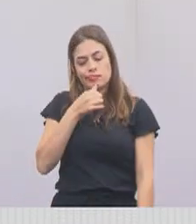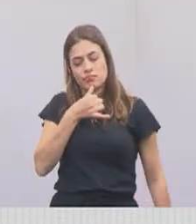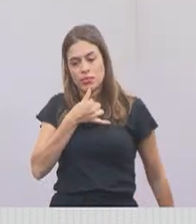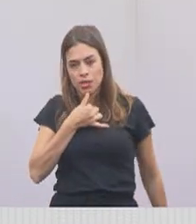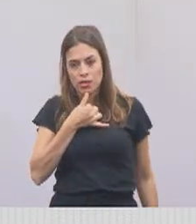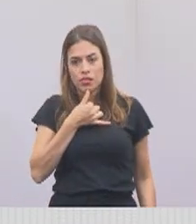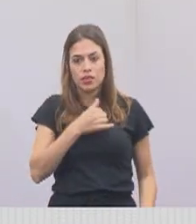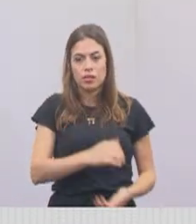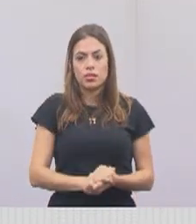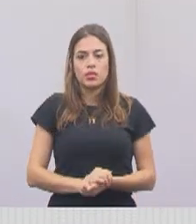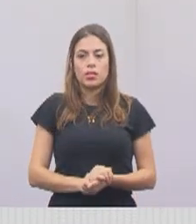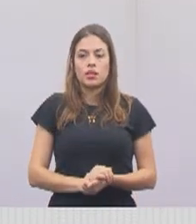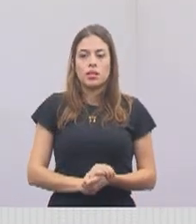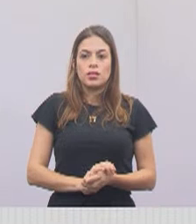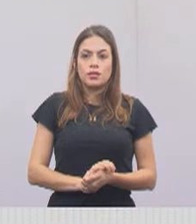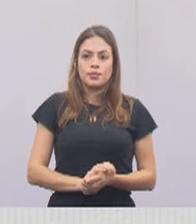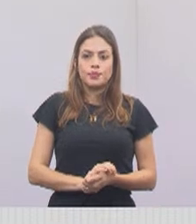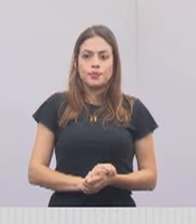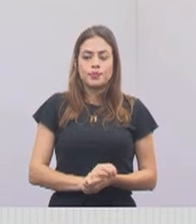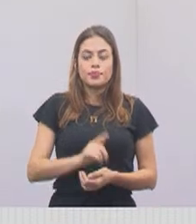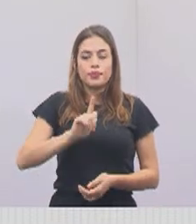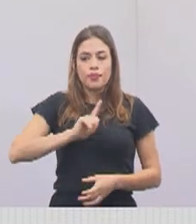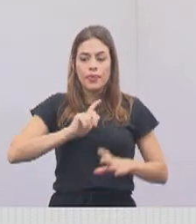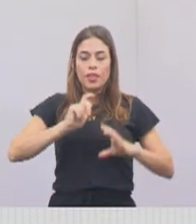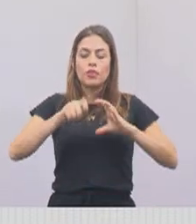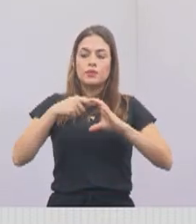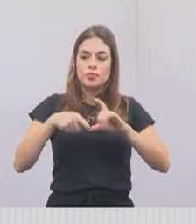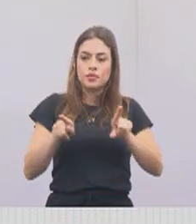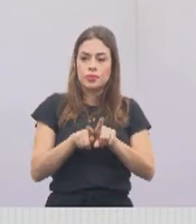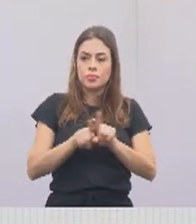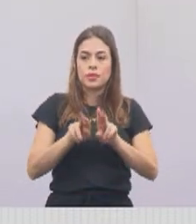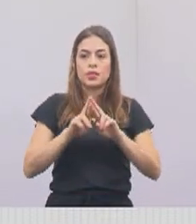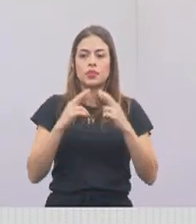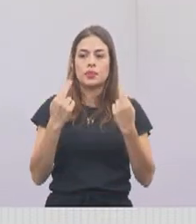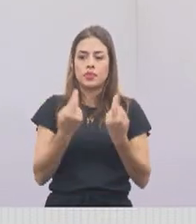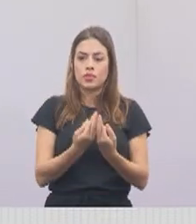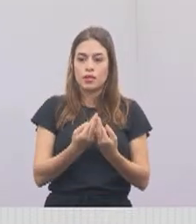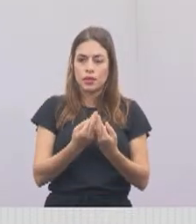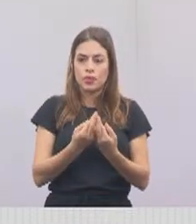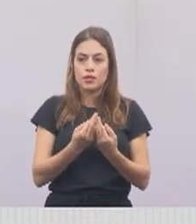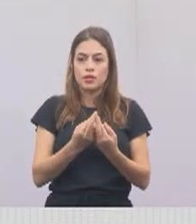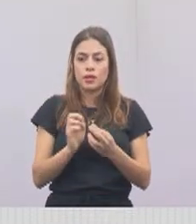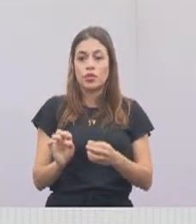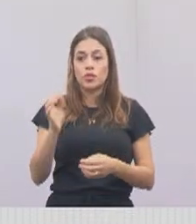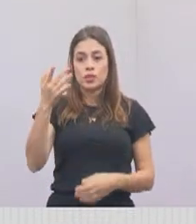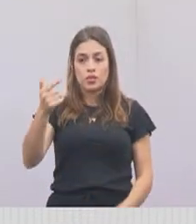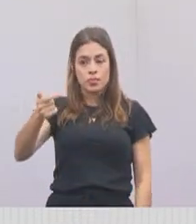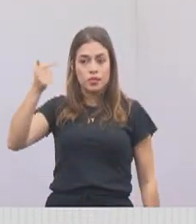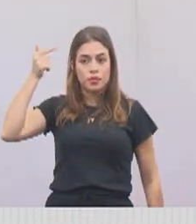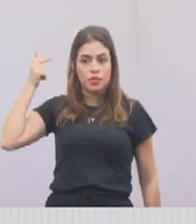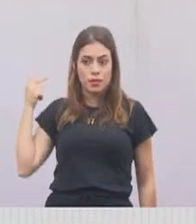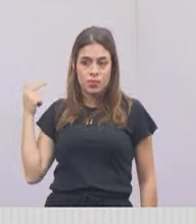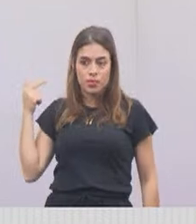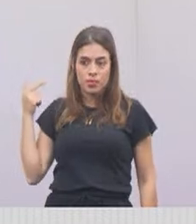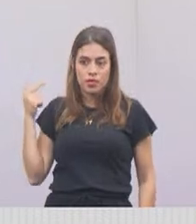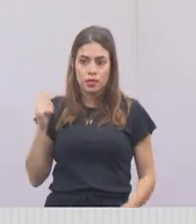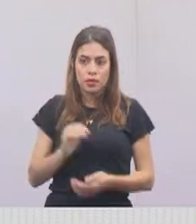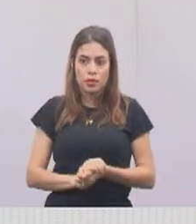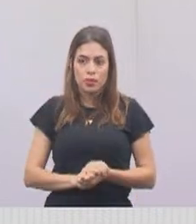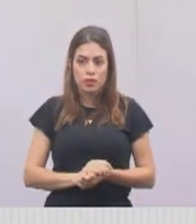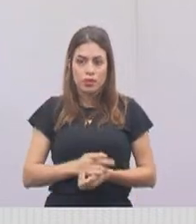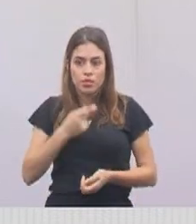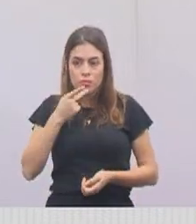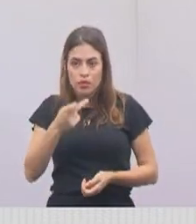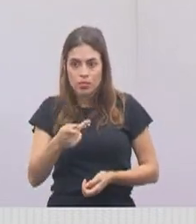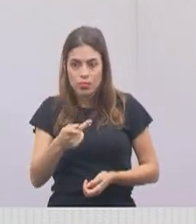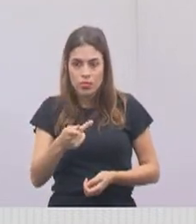Infelizmente, infelizmente. Então, nós temos um vídeo também dessa reunião que nós fizemos na semana passada. Porque nós não estamos falando de